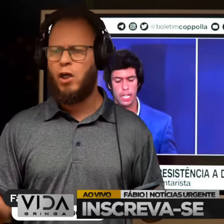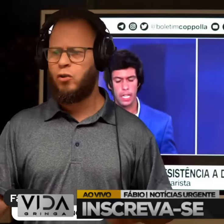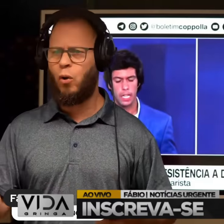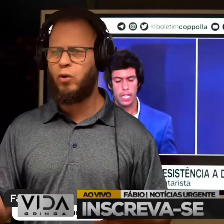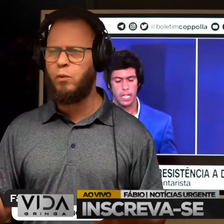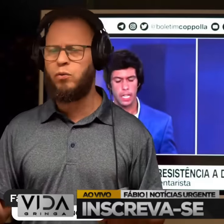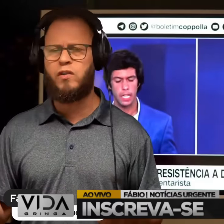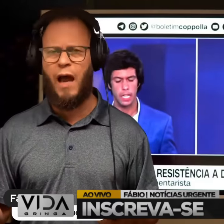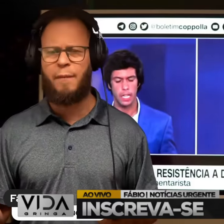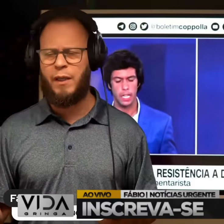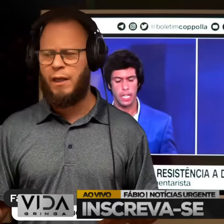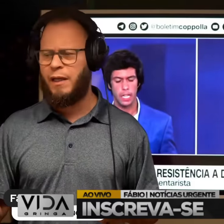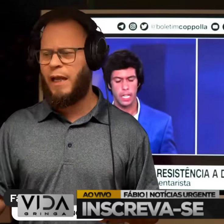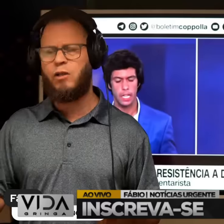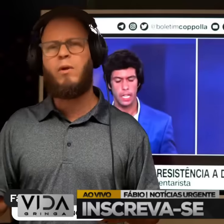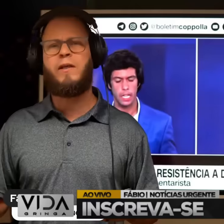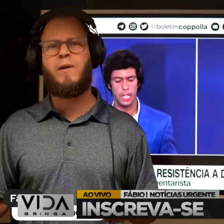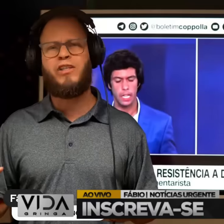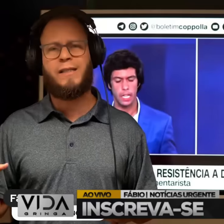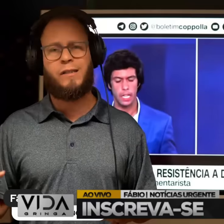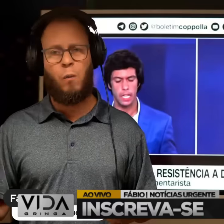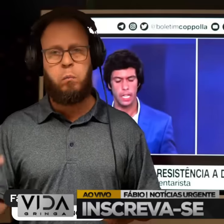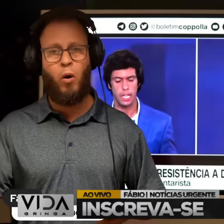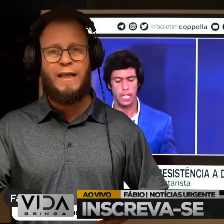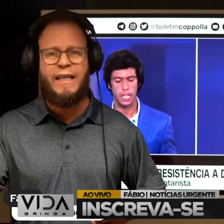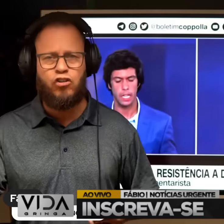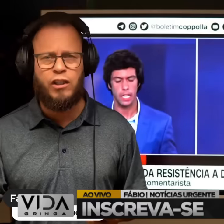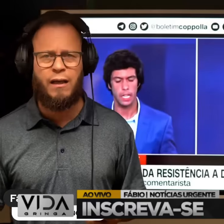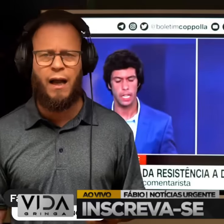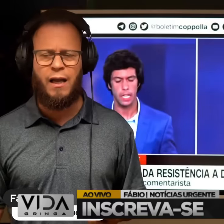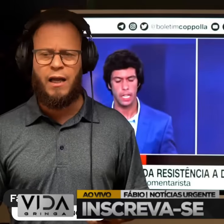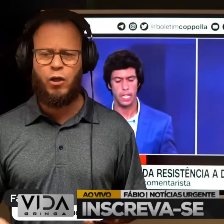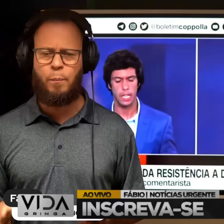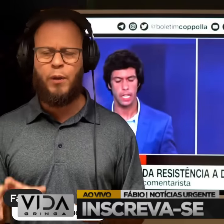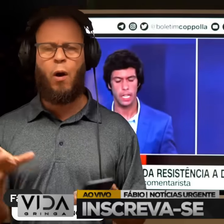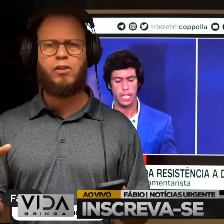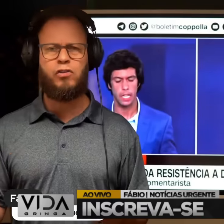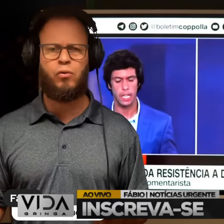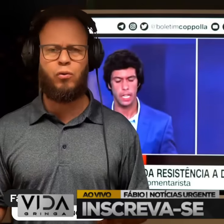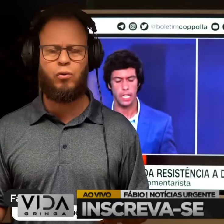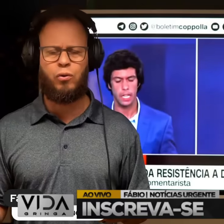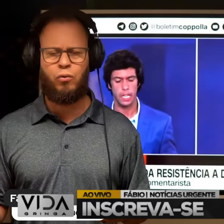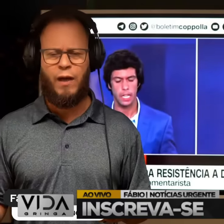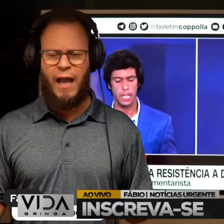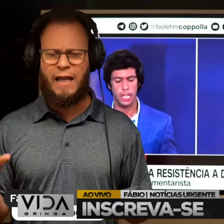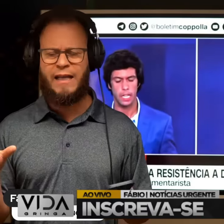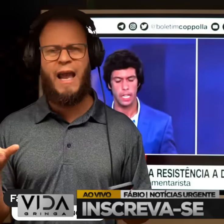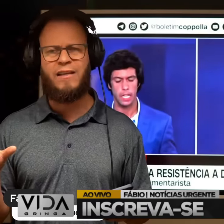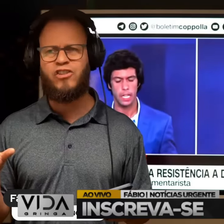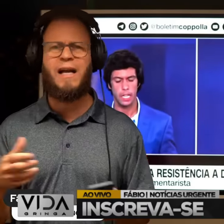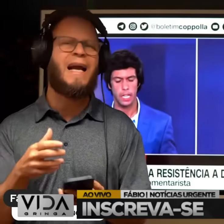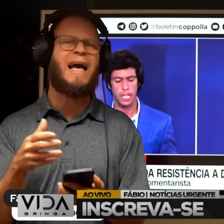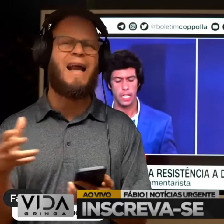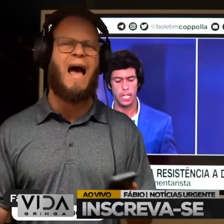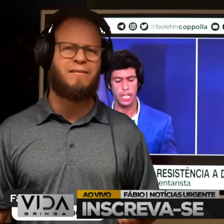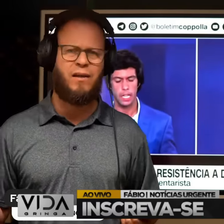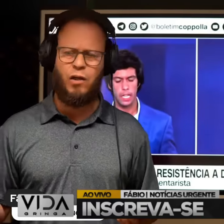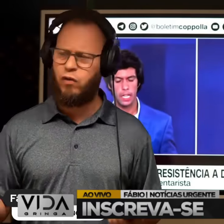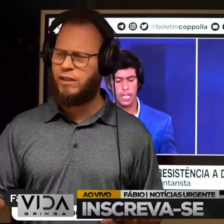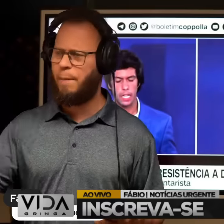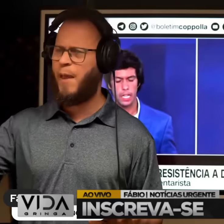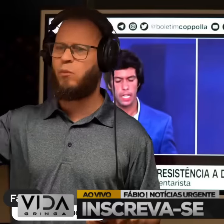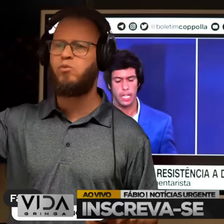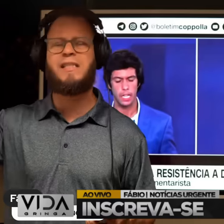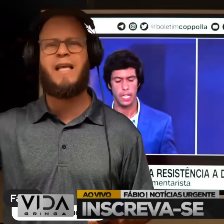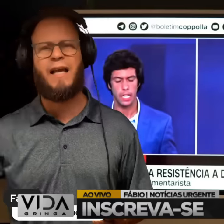mole. Todo mundo sabe que aquilo ali é uma indicação política. E o pior disso tudo é que é escancarada.